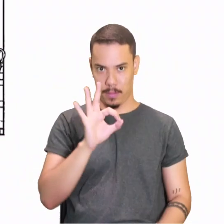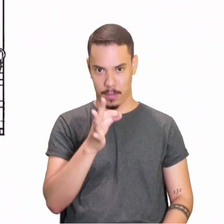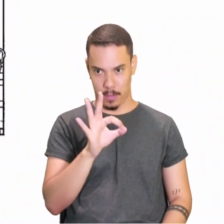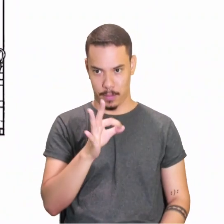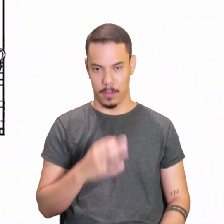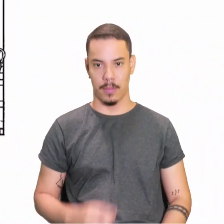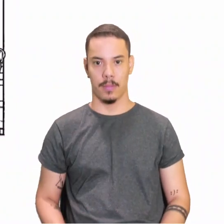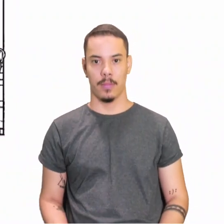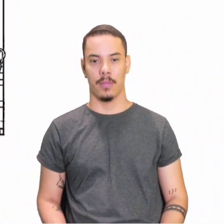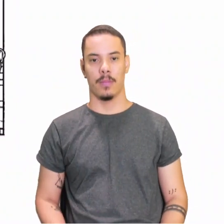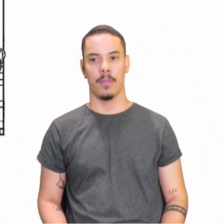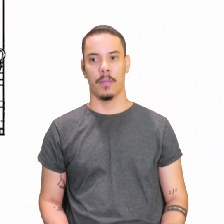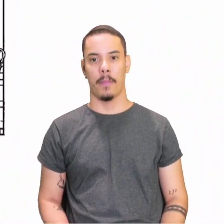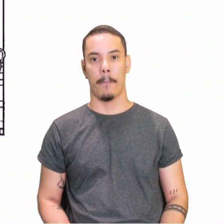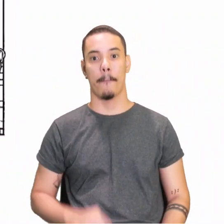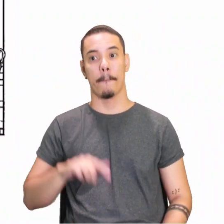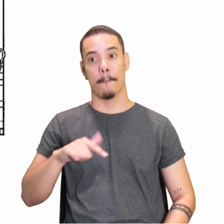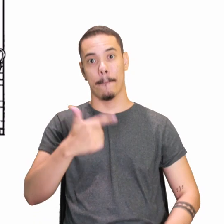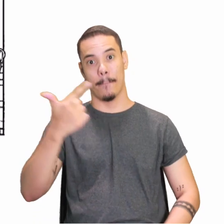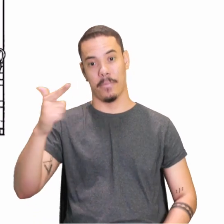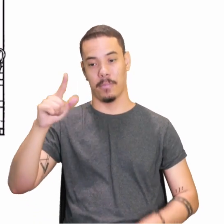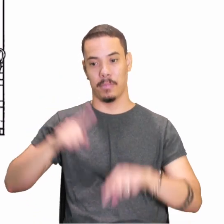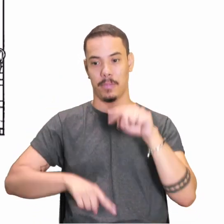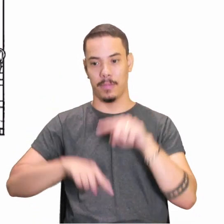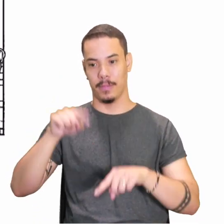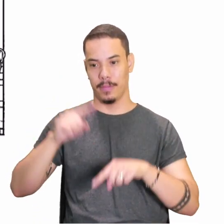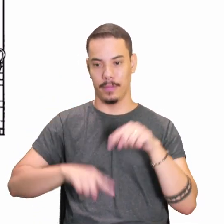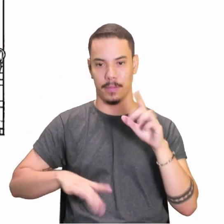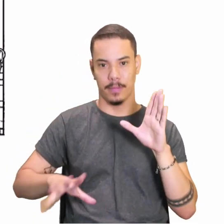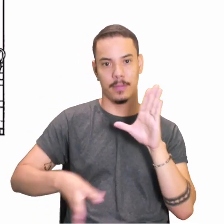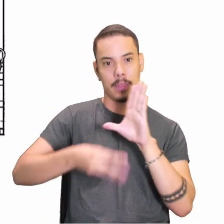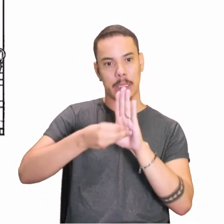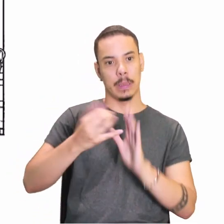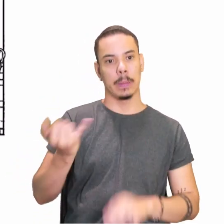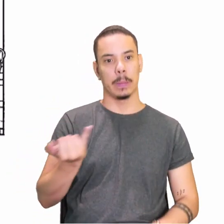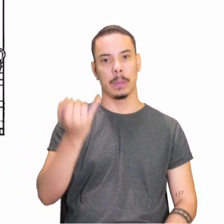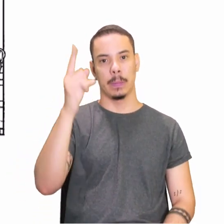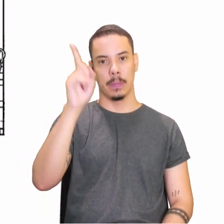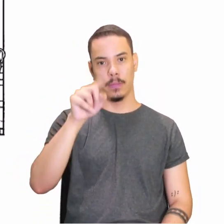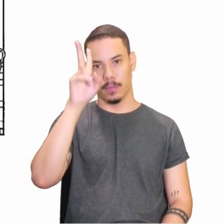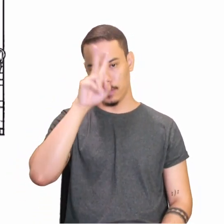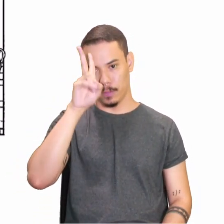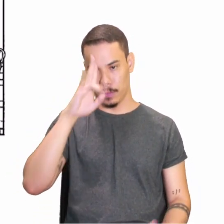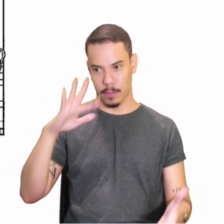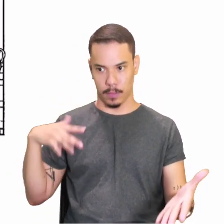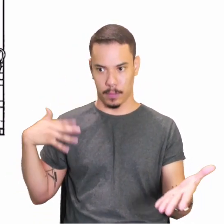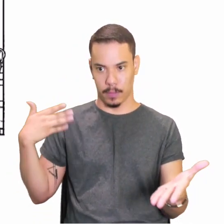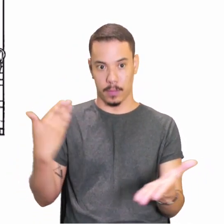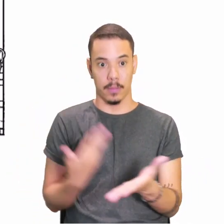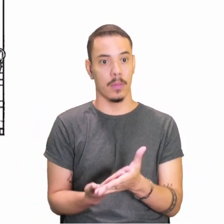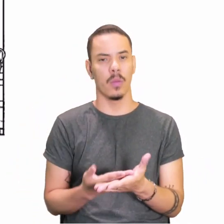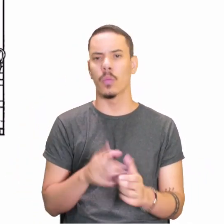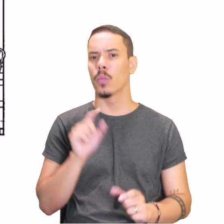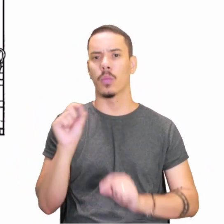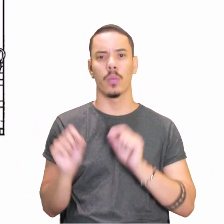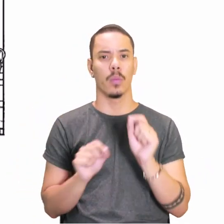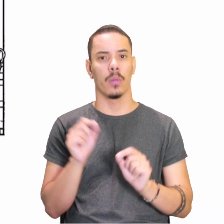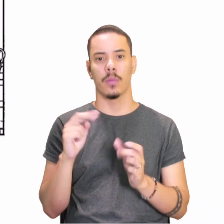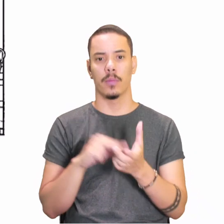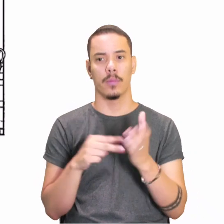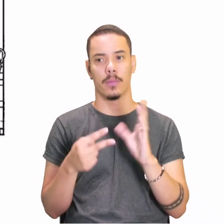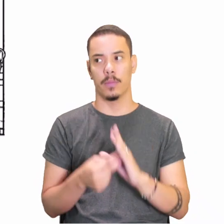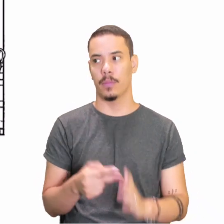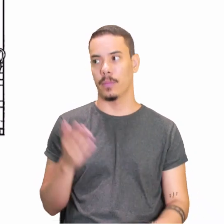vamos dando sequência. Outro elemento que é muito importante é o enredo, né? O que é o